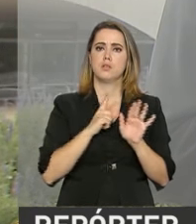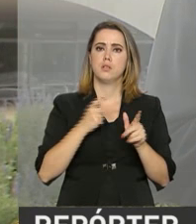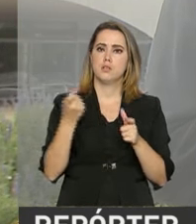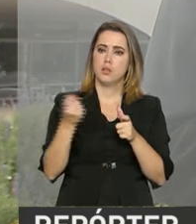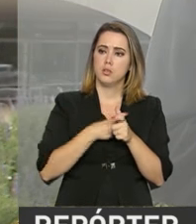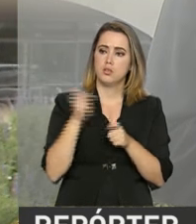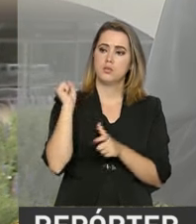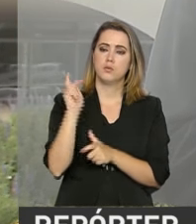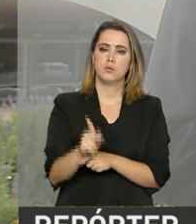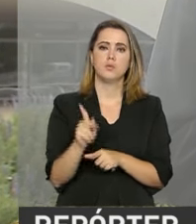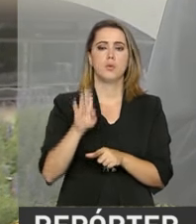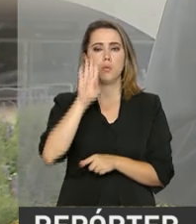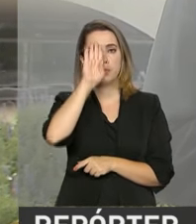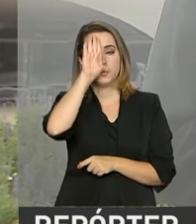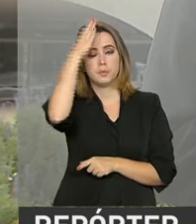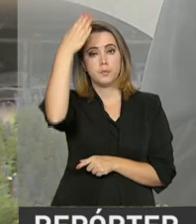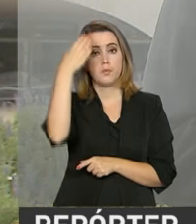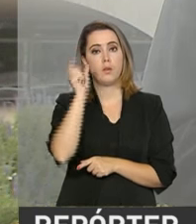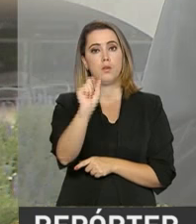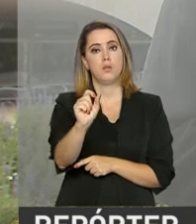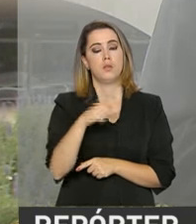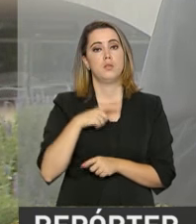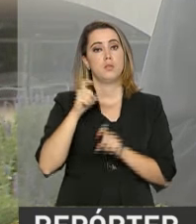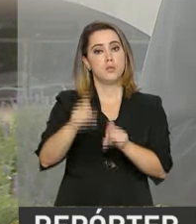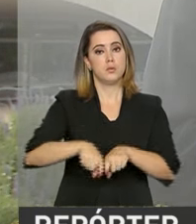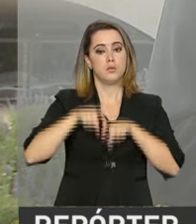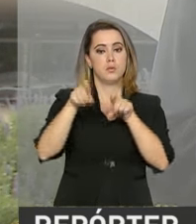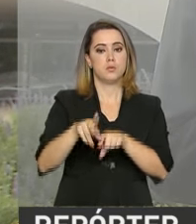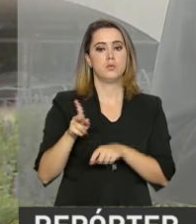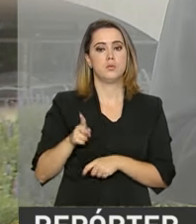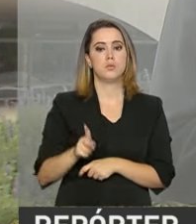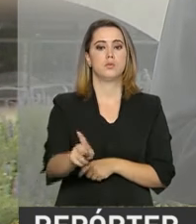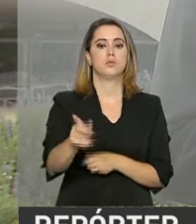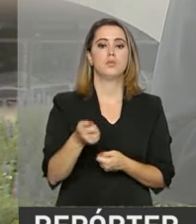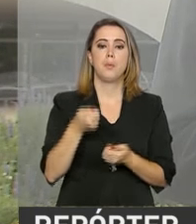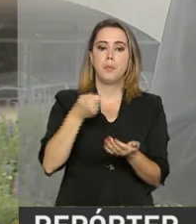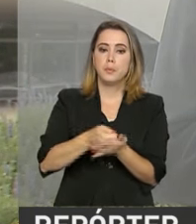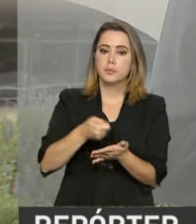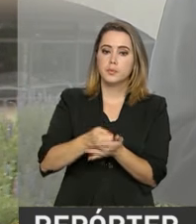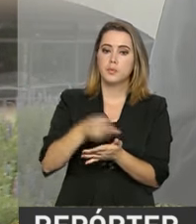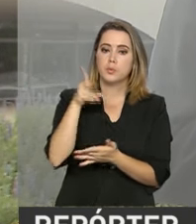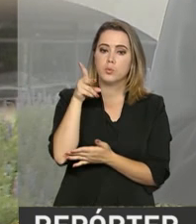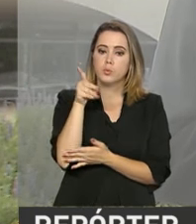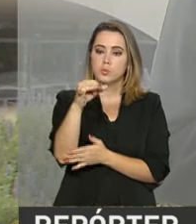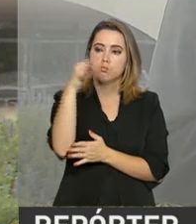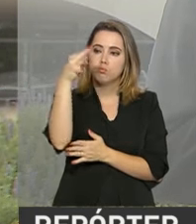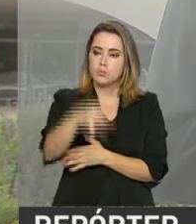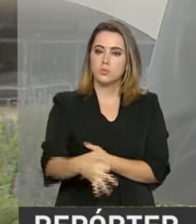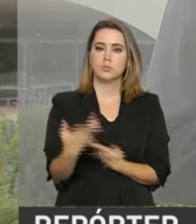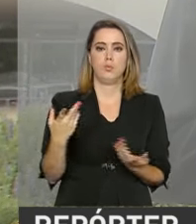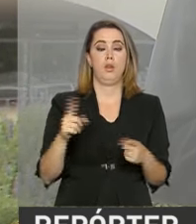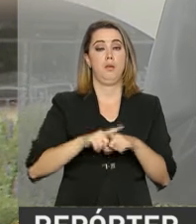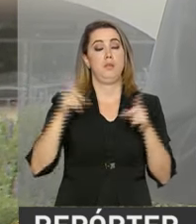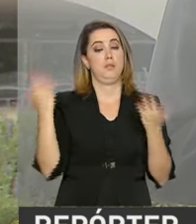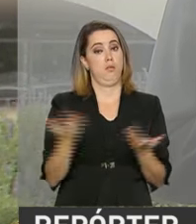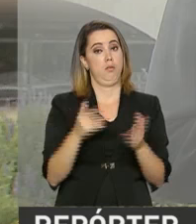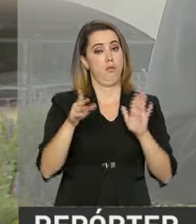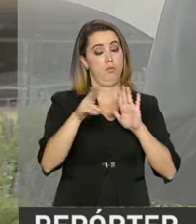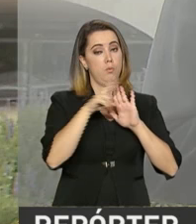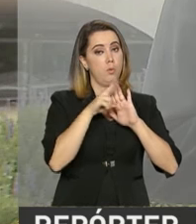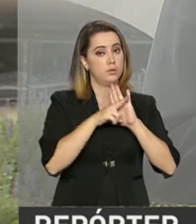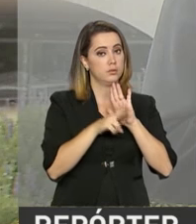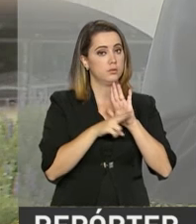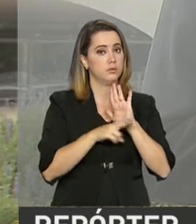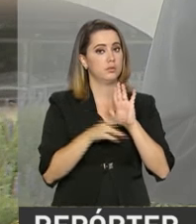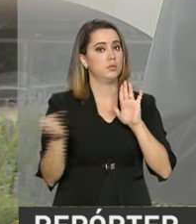Previdência Social, principalmente na Previdência Rural, sempre garantiu os pagamentos em dia. Agora, com a reforma, o governo